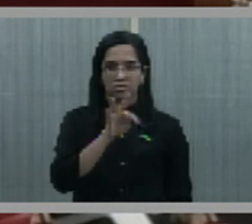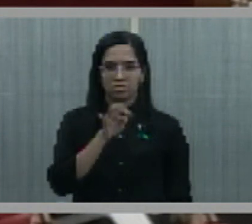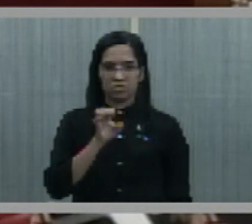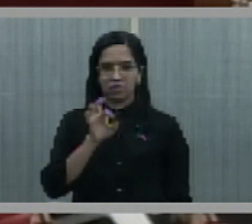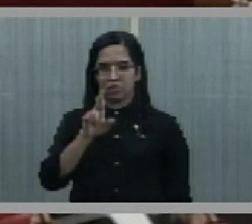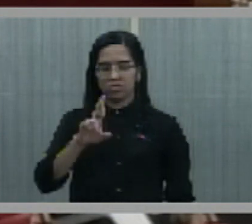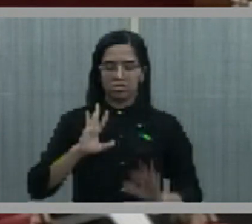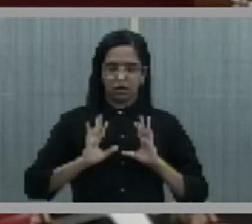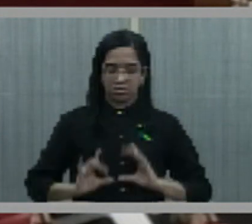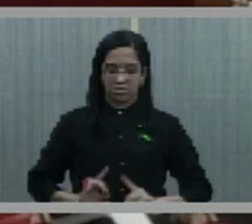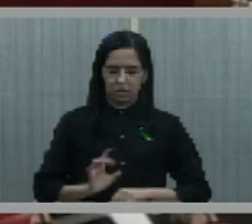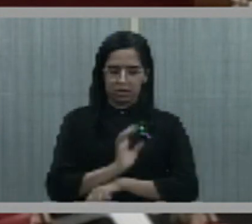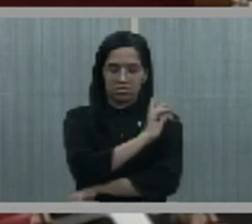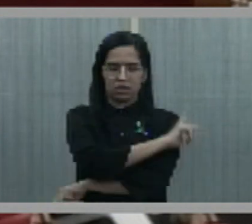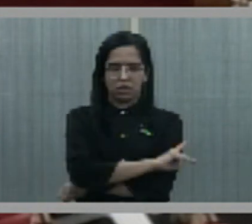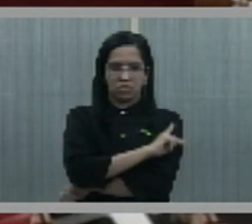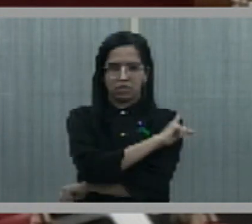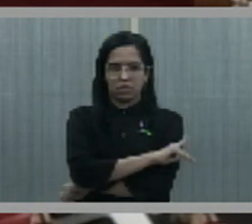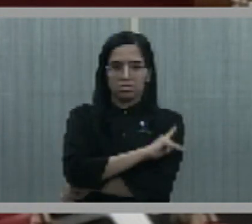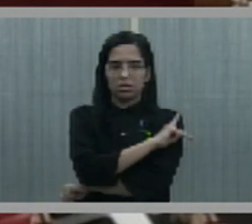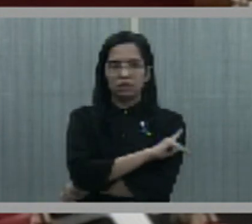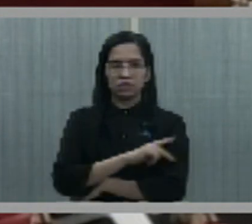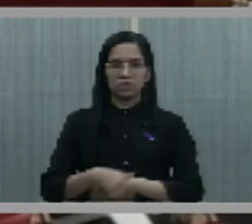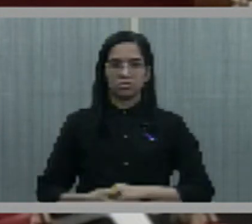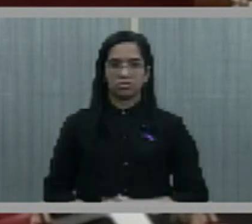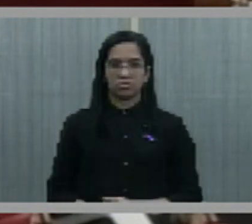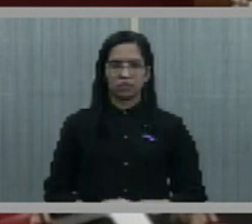honorária piauiense, otorgado por esse poder.